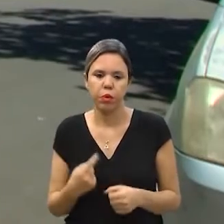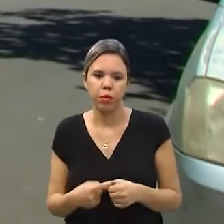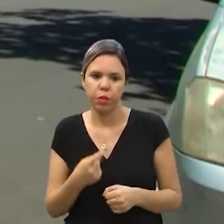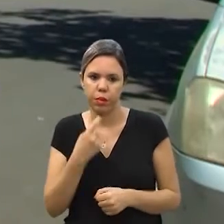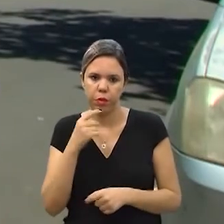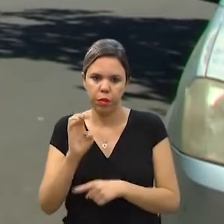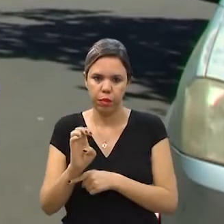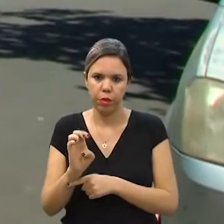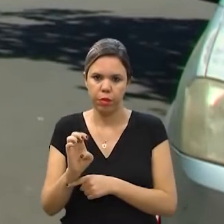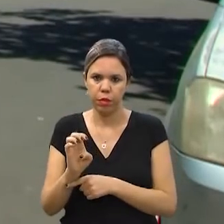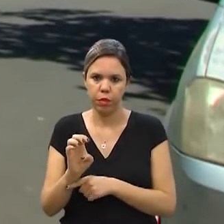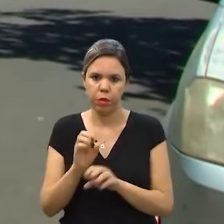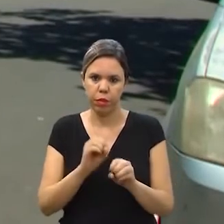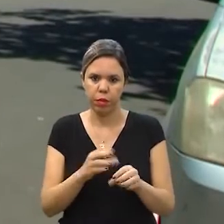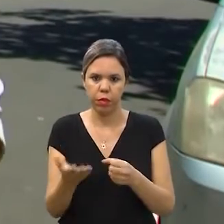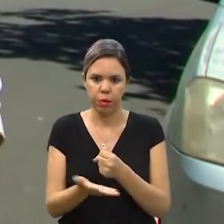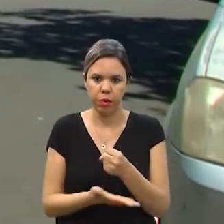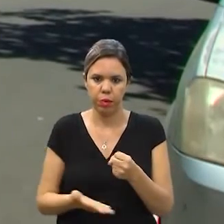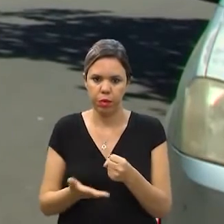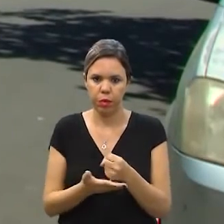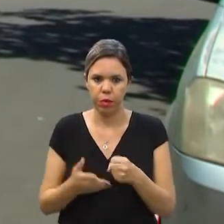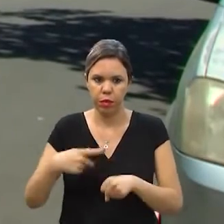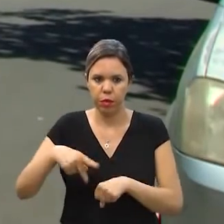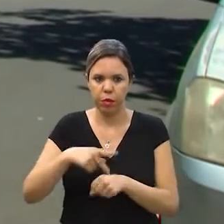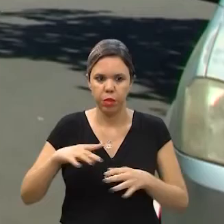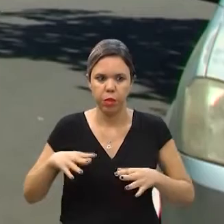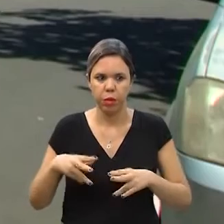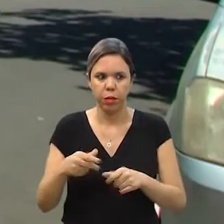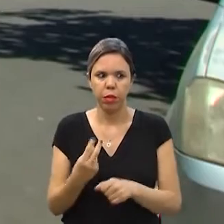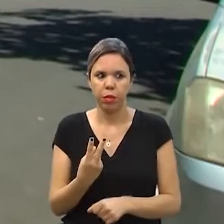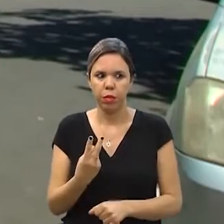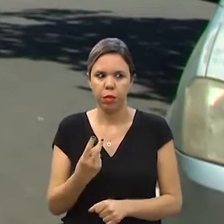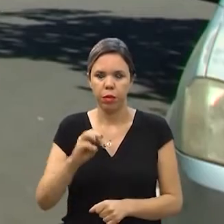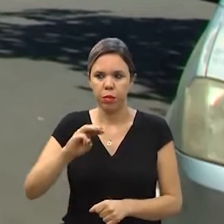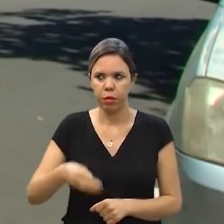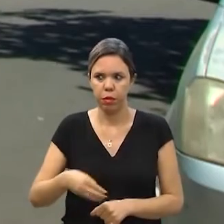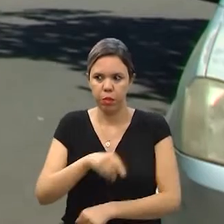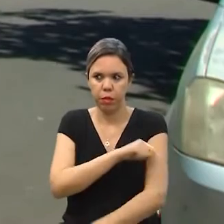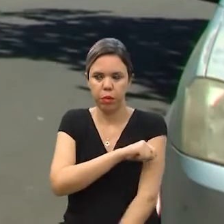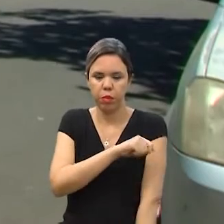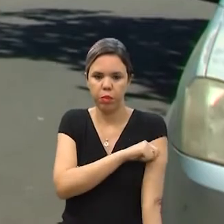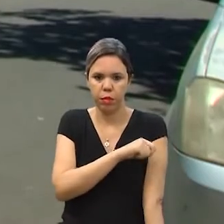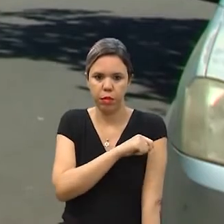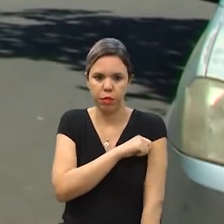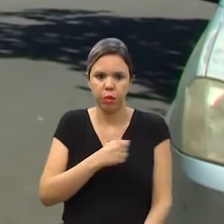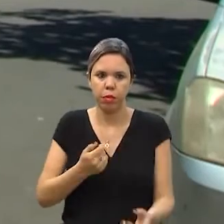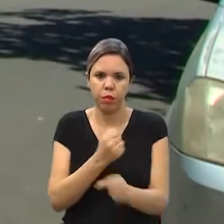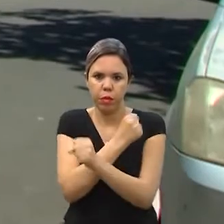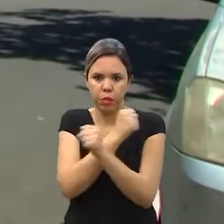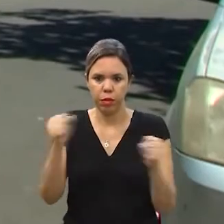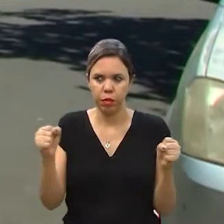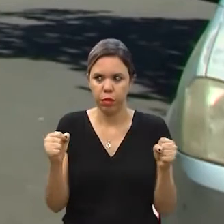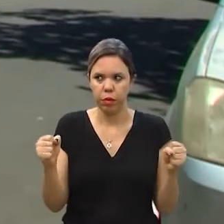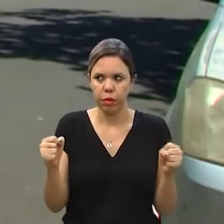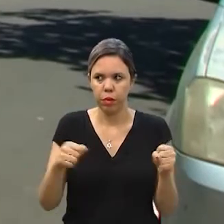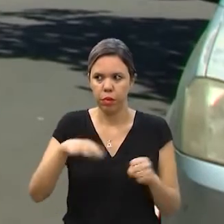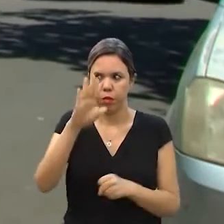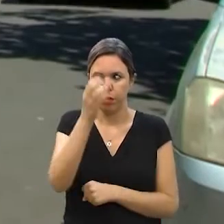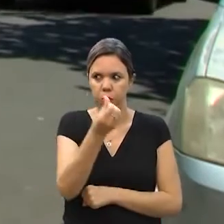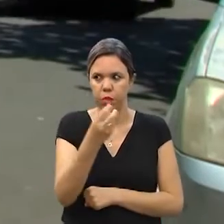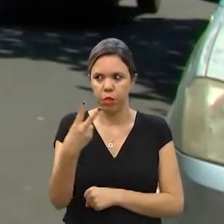municipal e estadual de educação básica em todo o país, mais de 2 milhões de alunos foram reprovados e mais